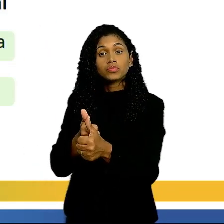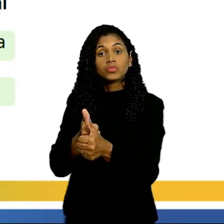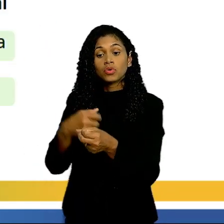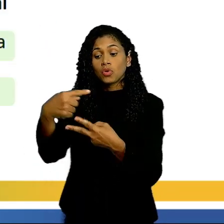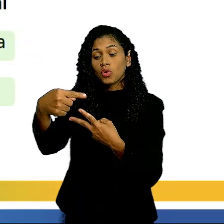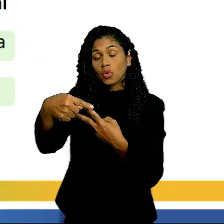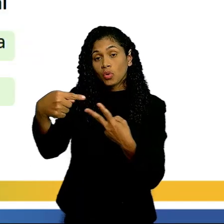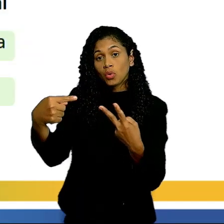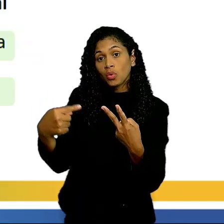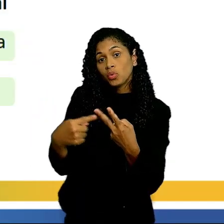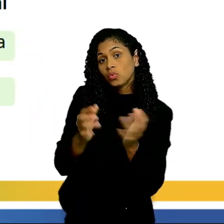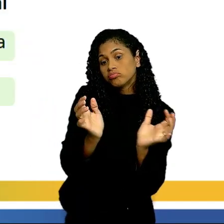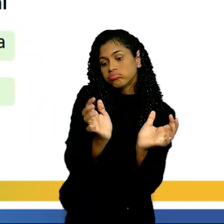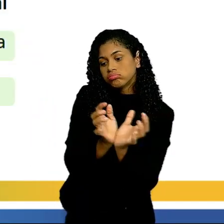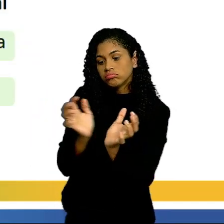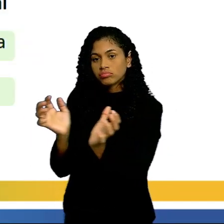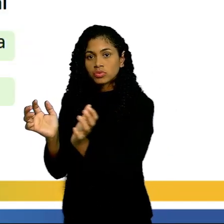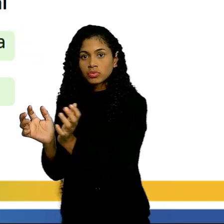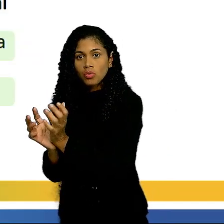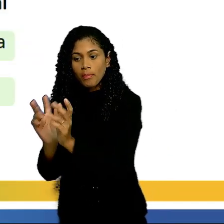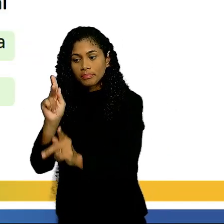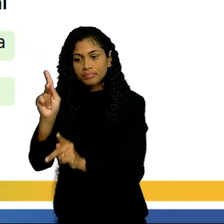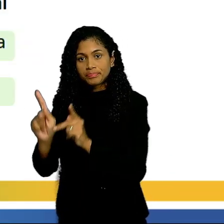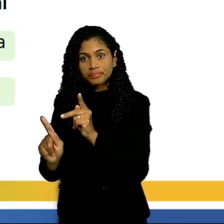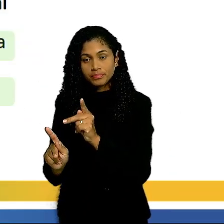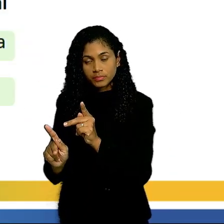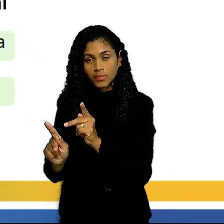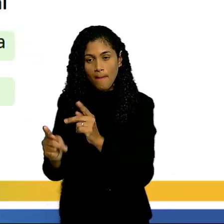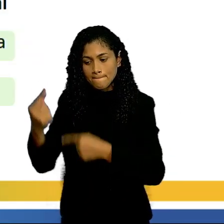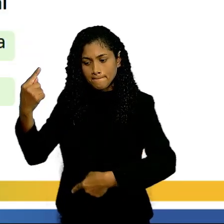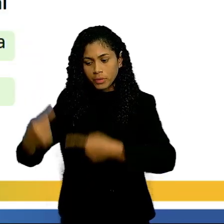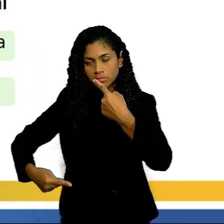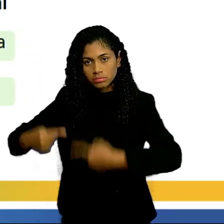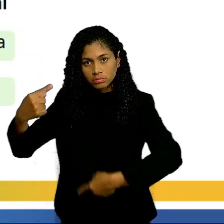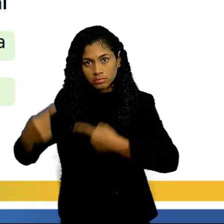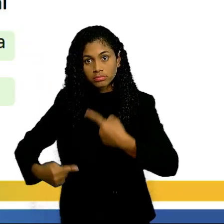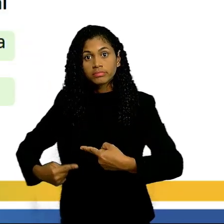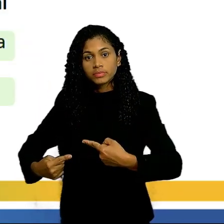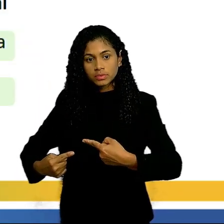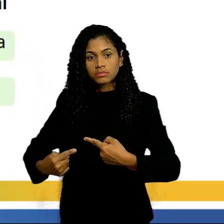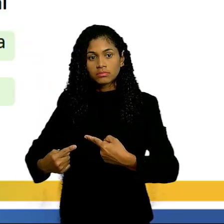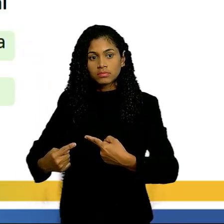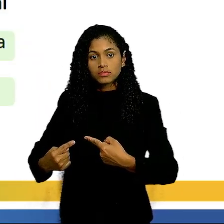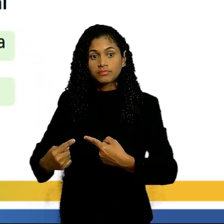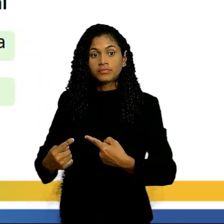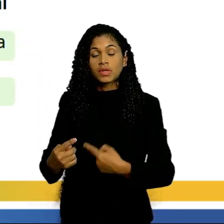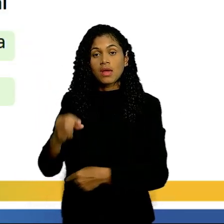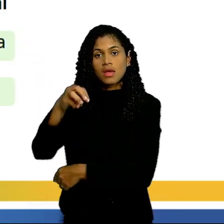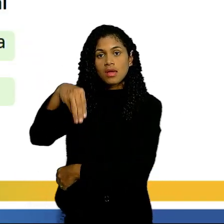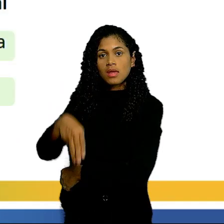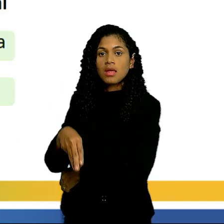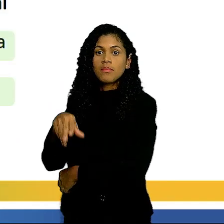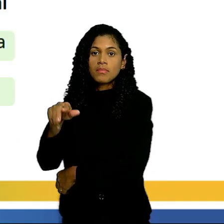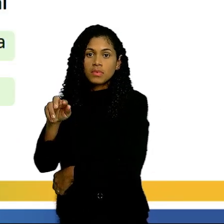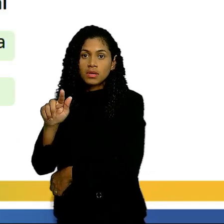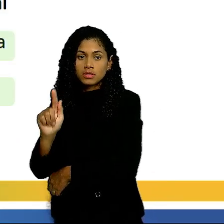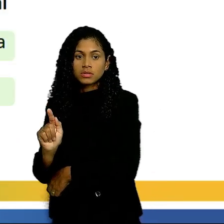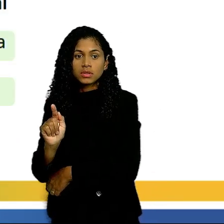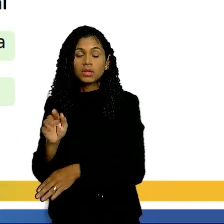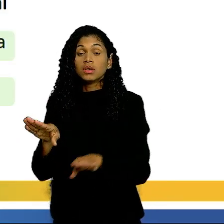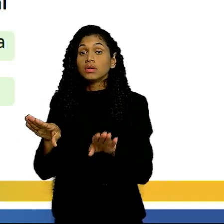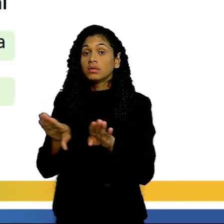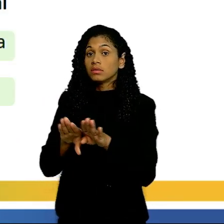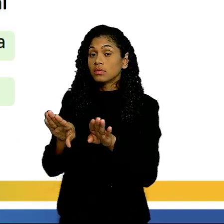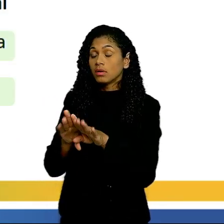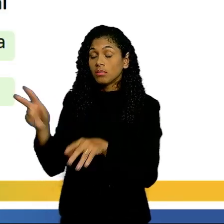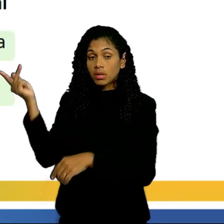grupos políticos e econômicos bem definidos. Os leiteiros, né, Minas Gerais, e os cafeicultores de